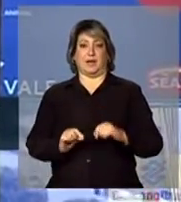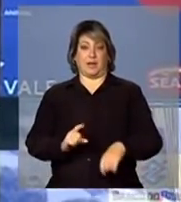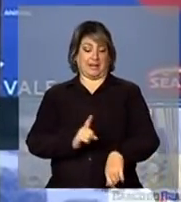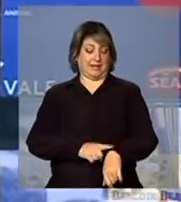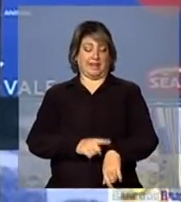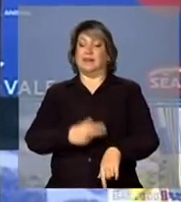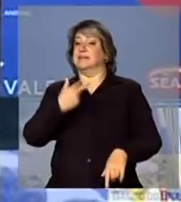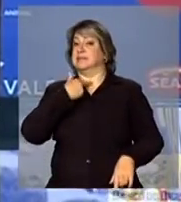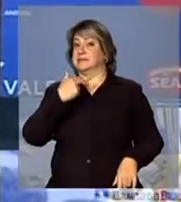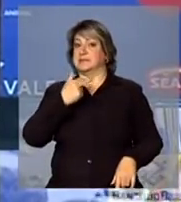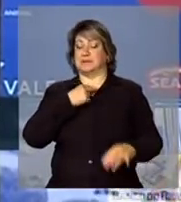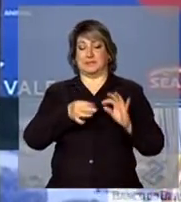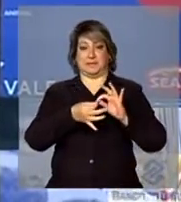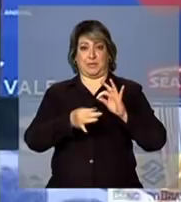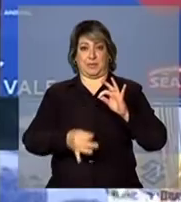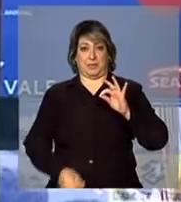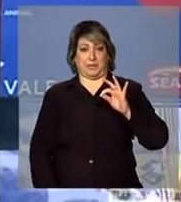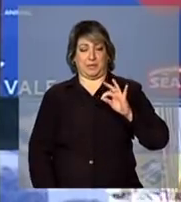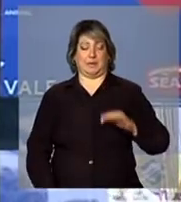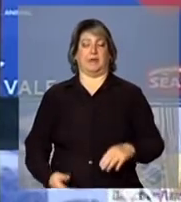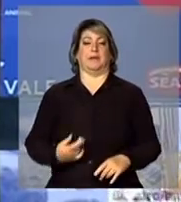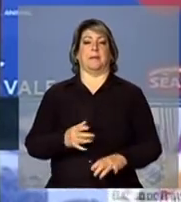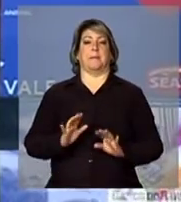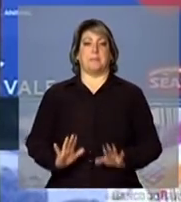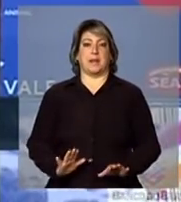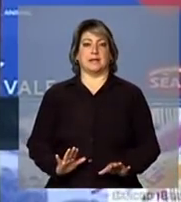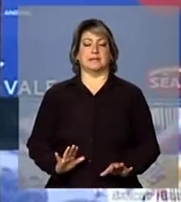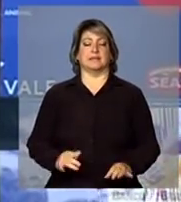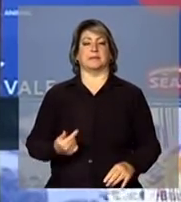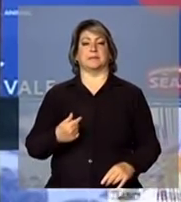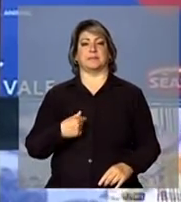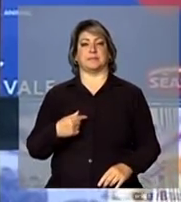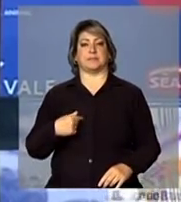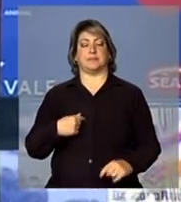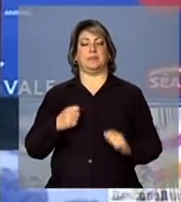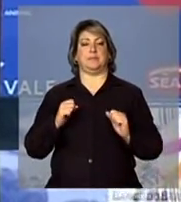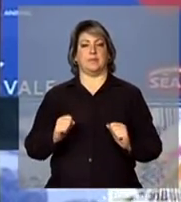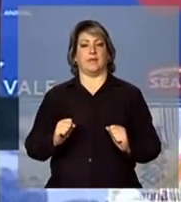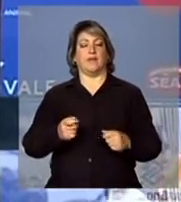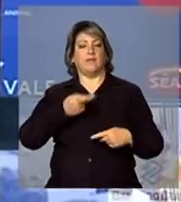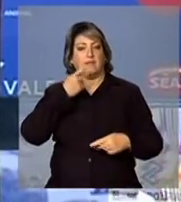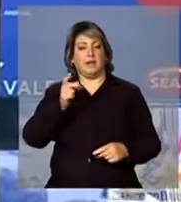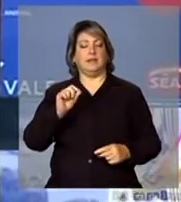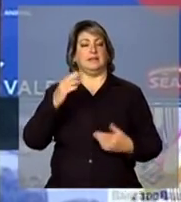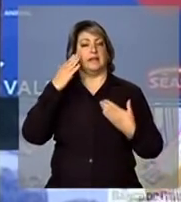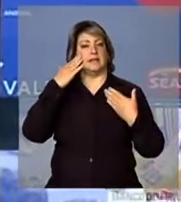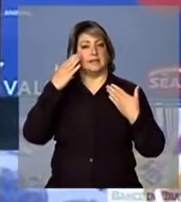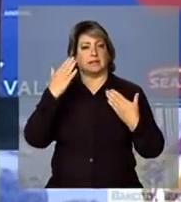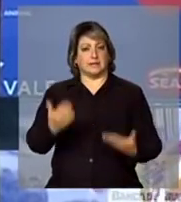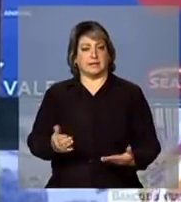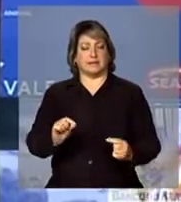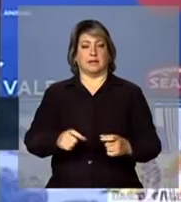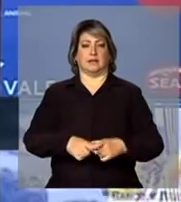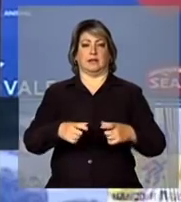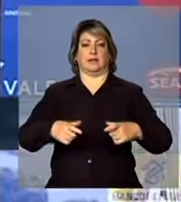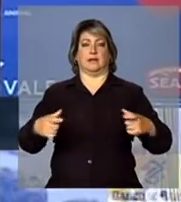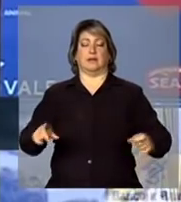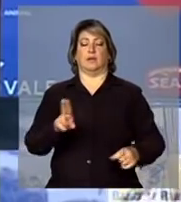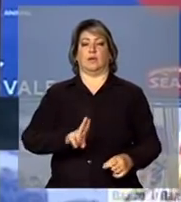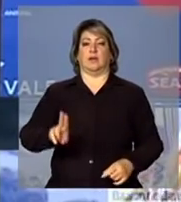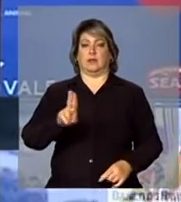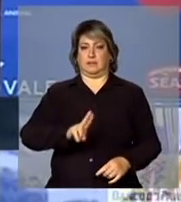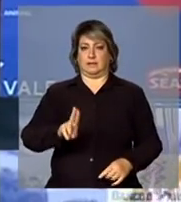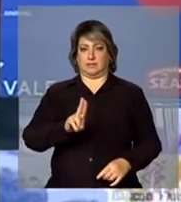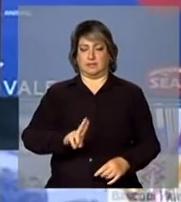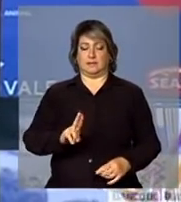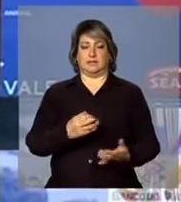reservado a esta fala. Porém, cabe-me evidenciar e agradecer a ampliação da Universidade Federal